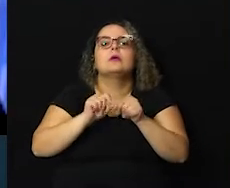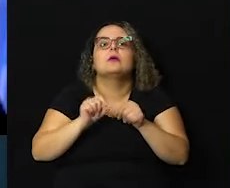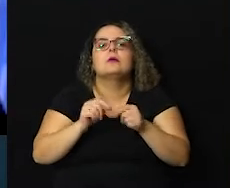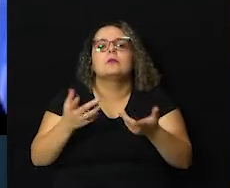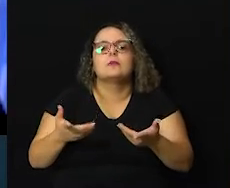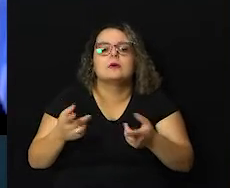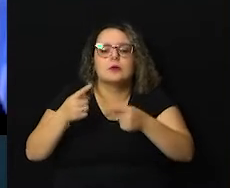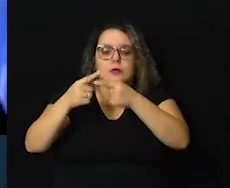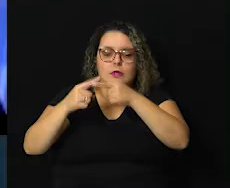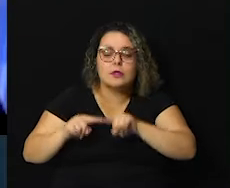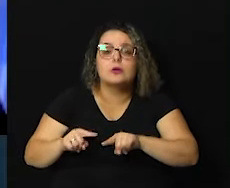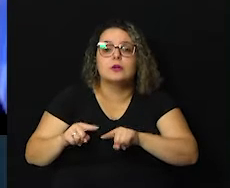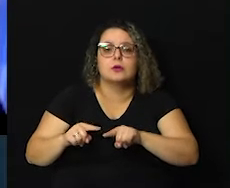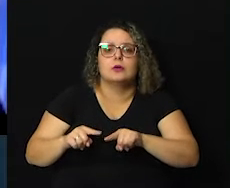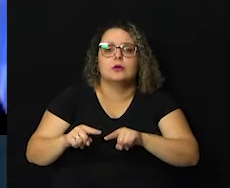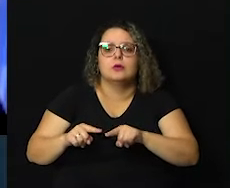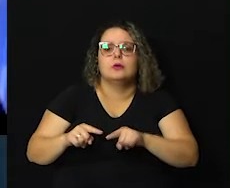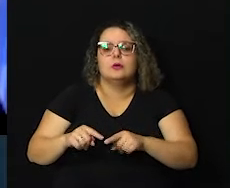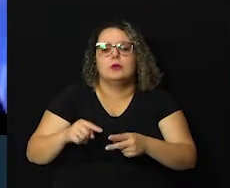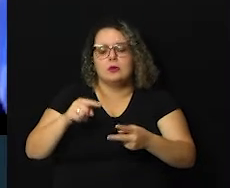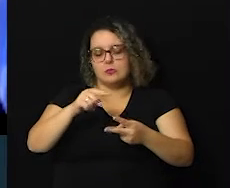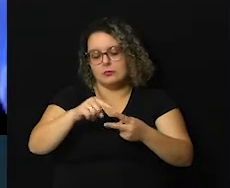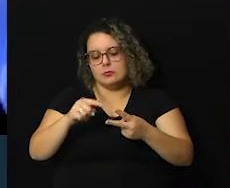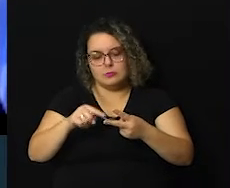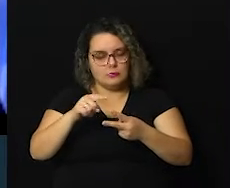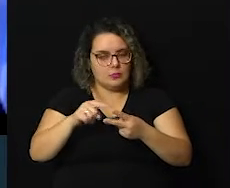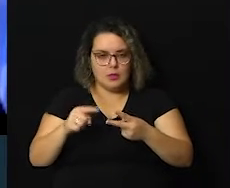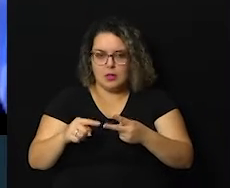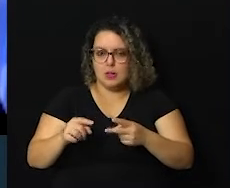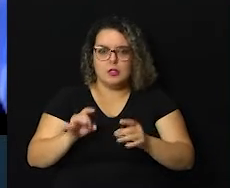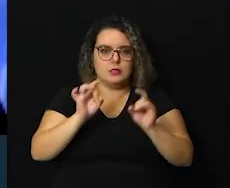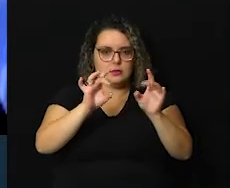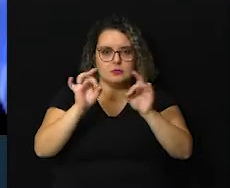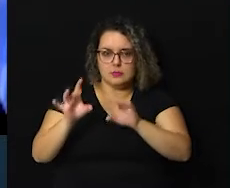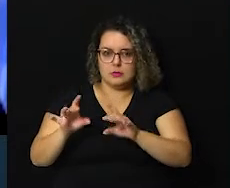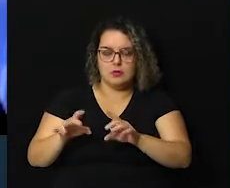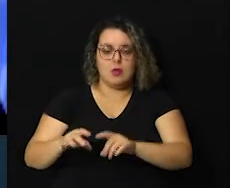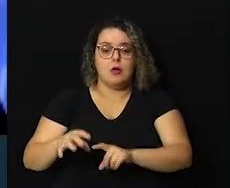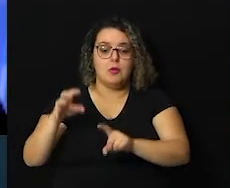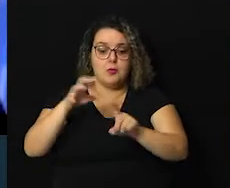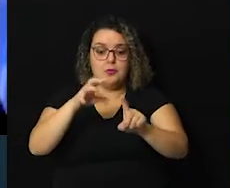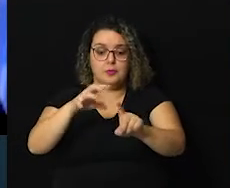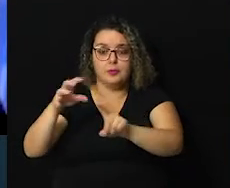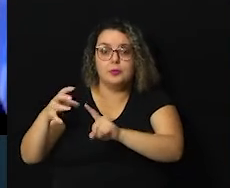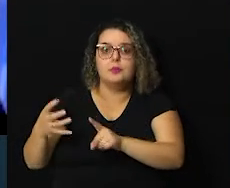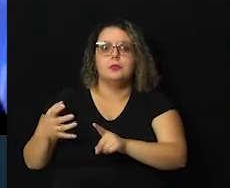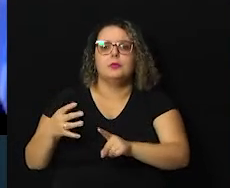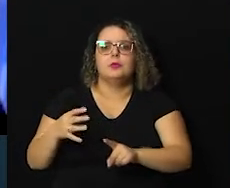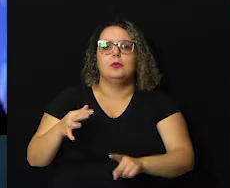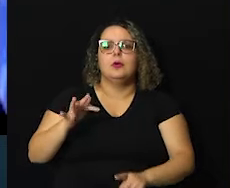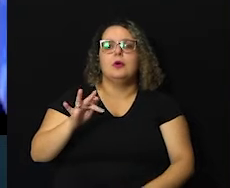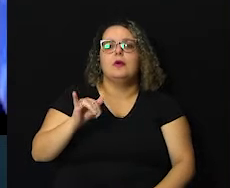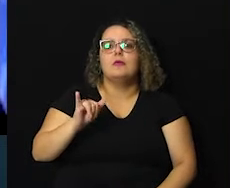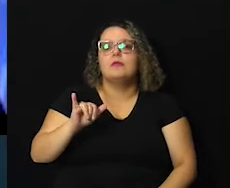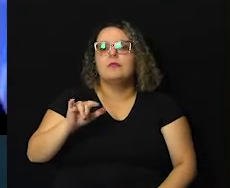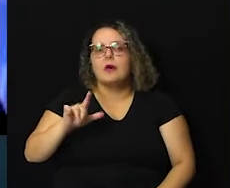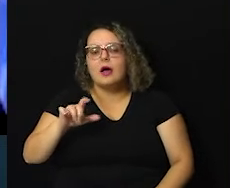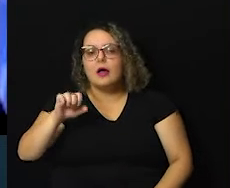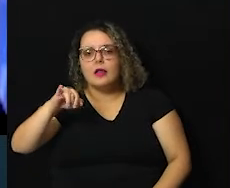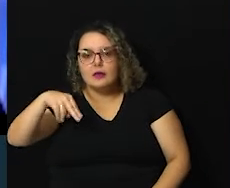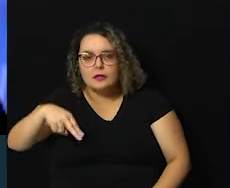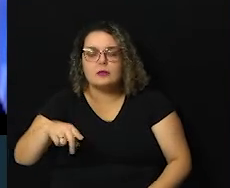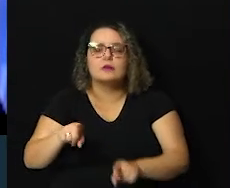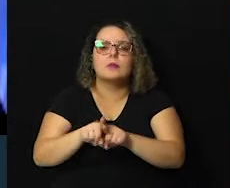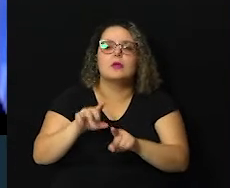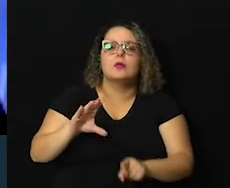boat e foi o campeonato de standoff 2 que a gente teve presenças de influenciadores super de famosos como falem